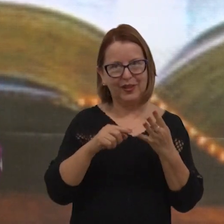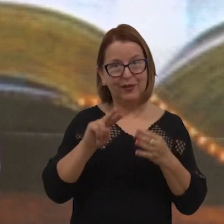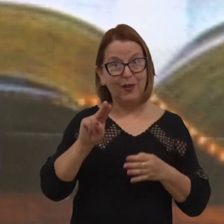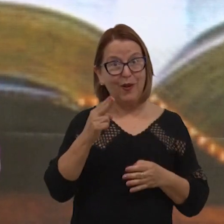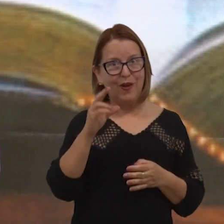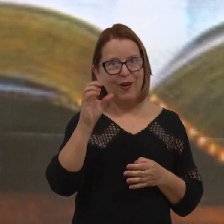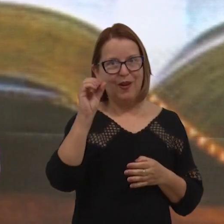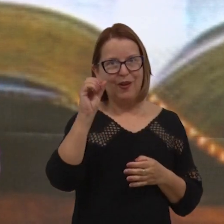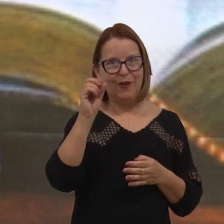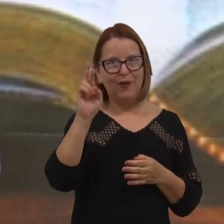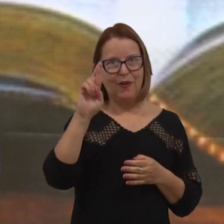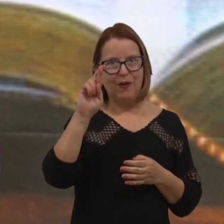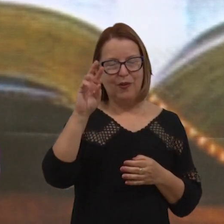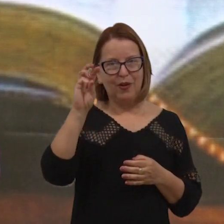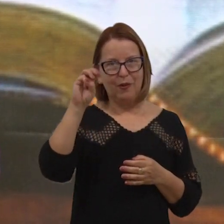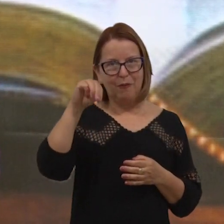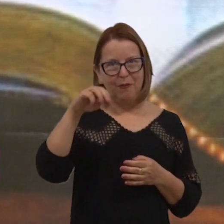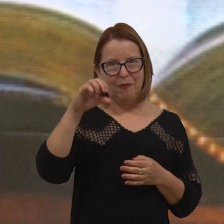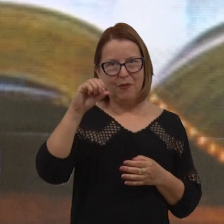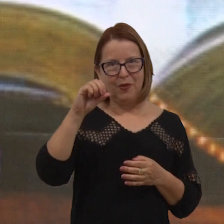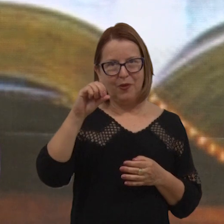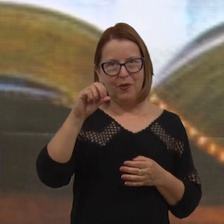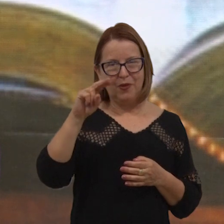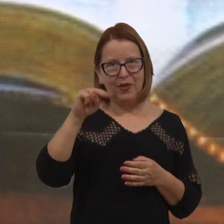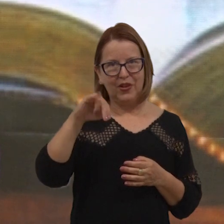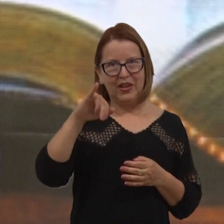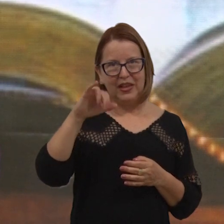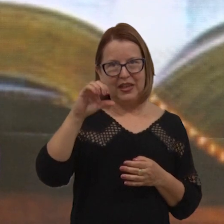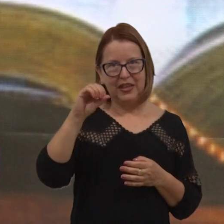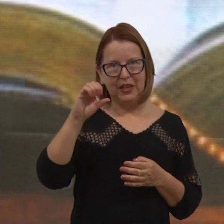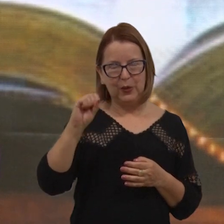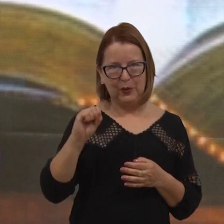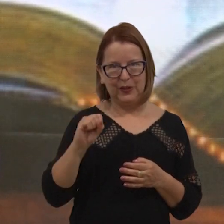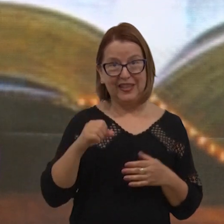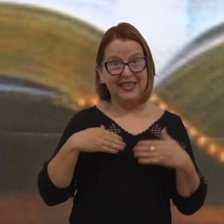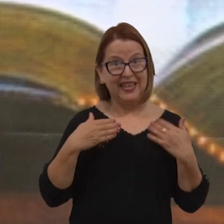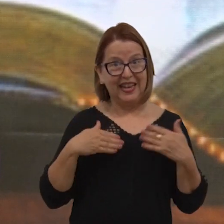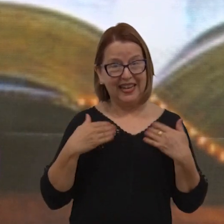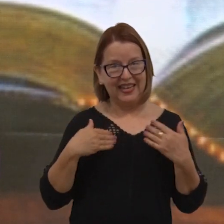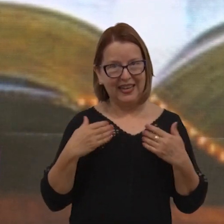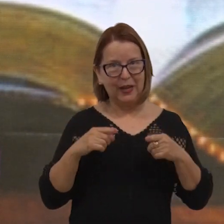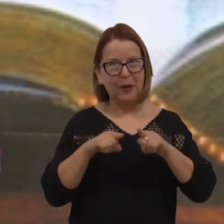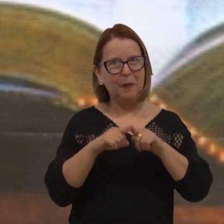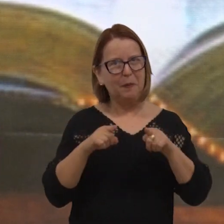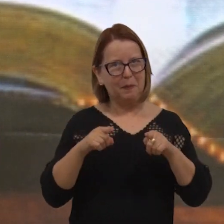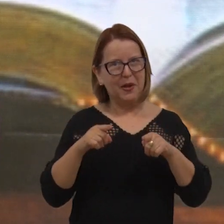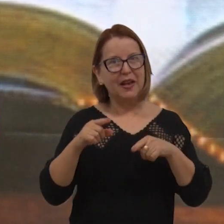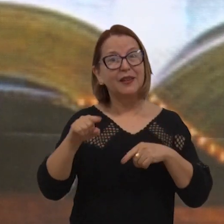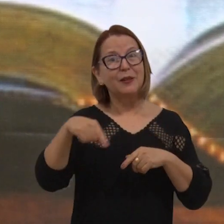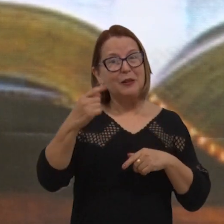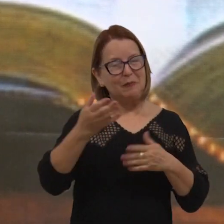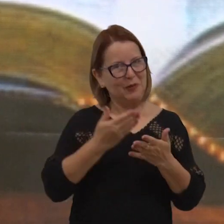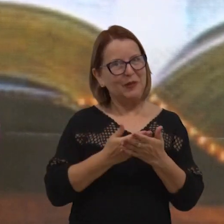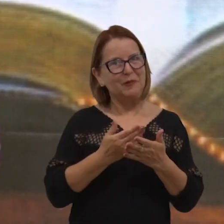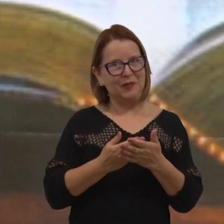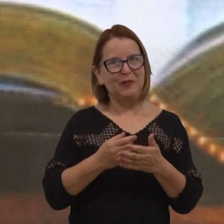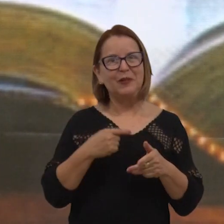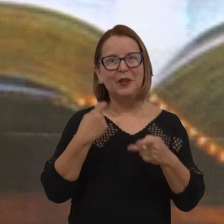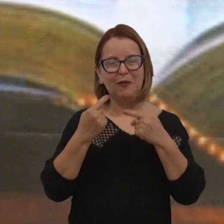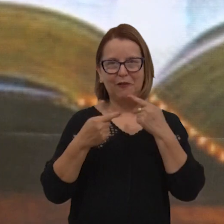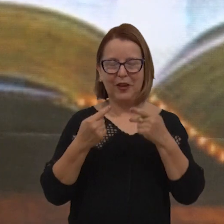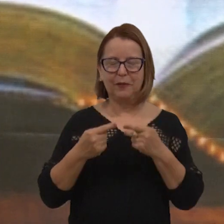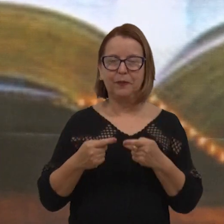nosso tempo aqui já tá findando, mas eu quero dizer para vocês que a paz, ela não vai vir por meio